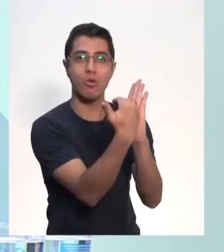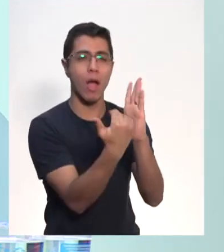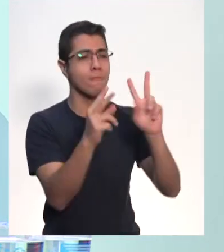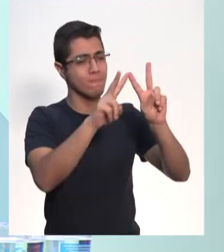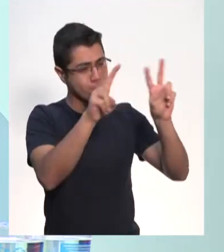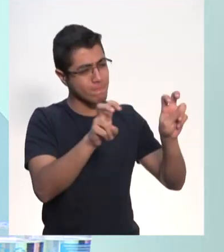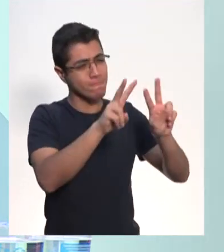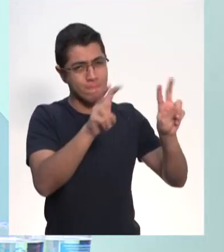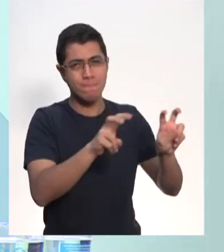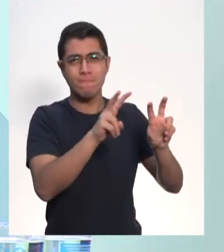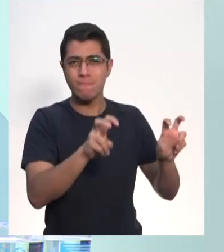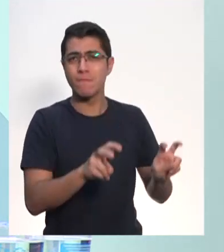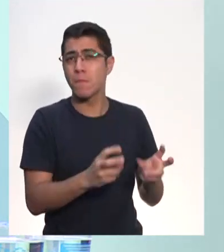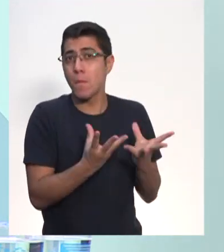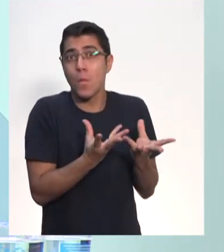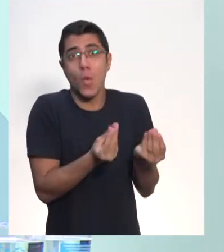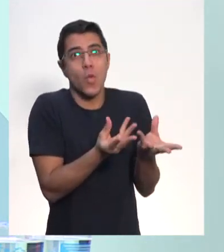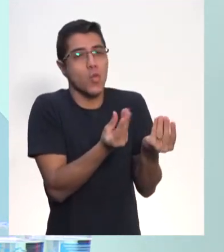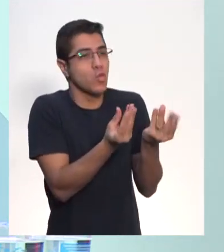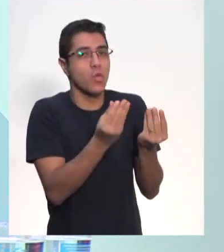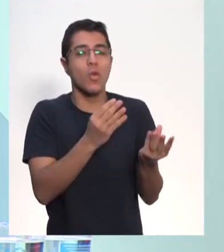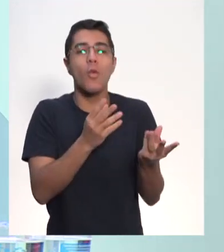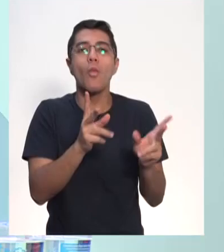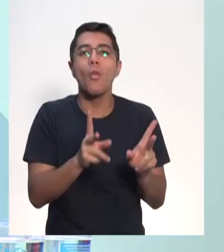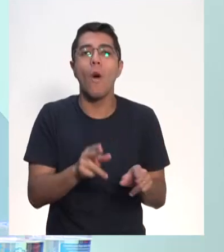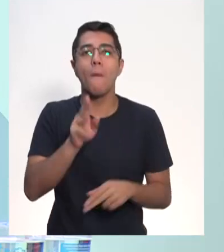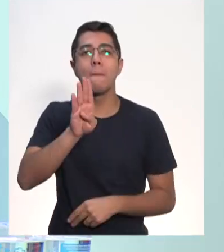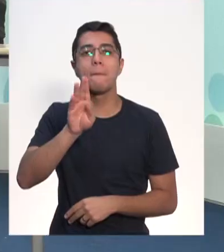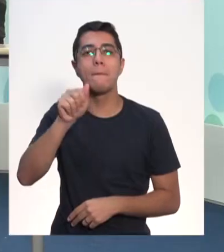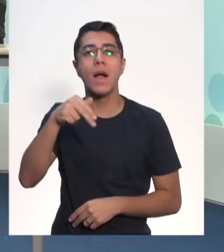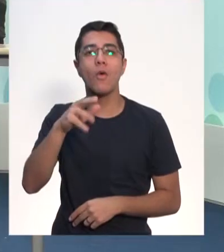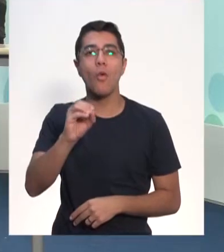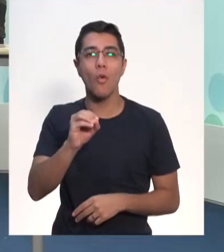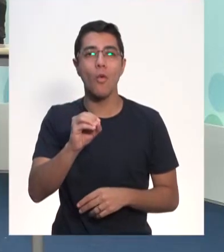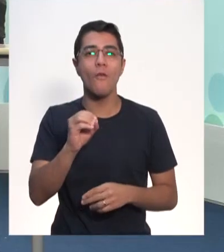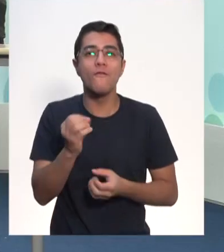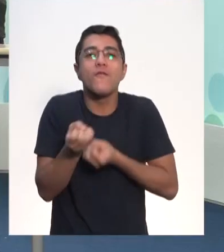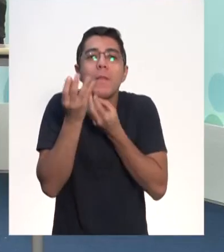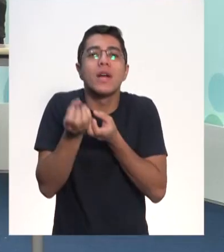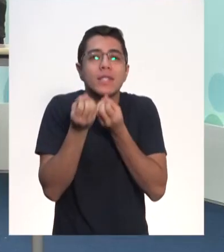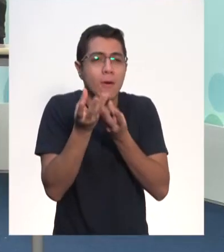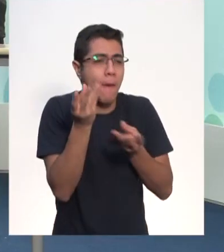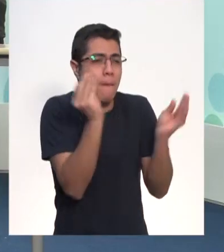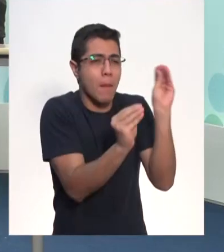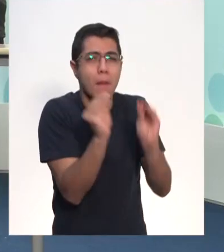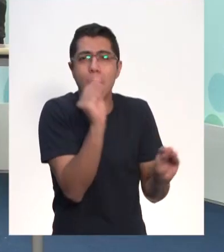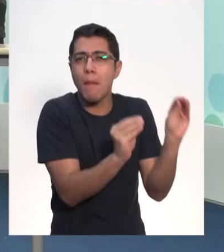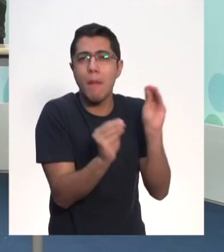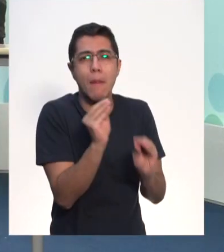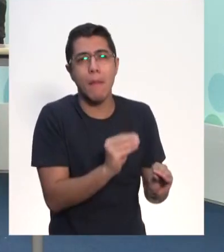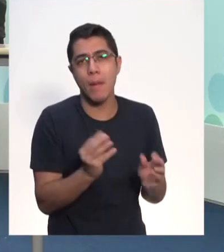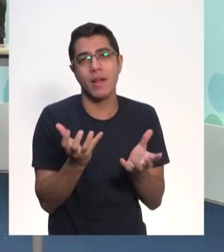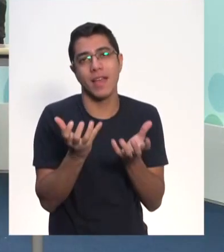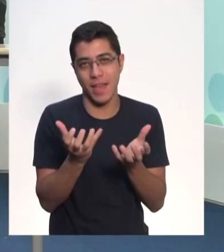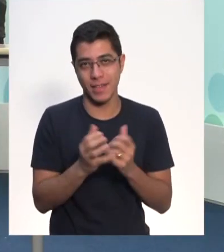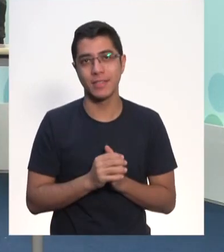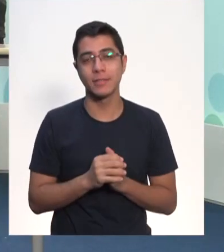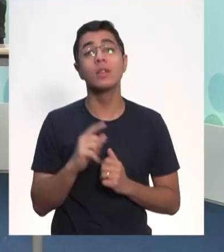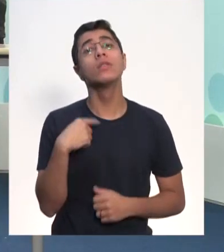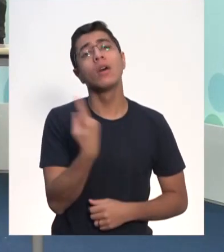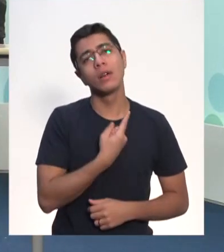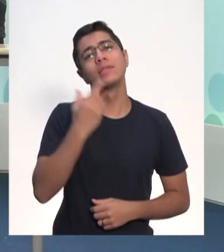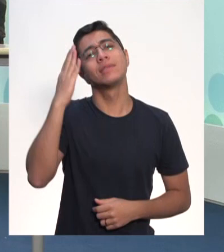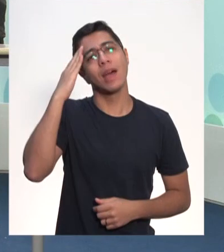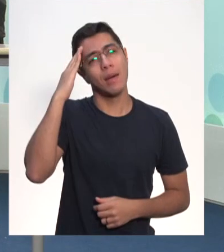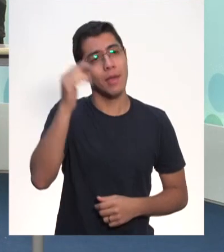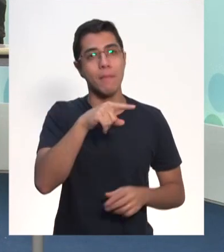pautas, elas estão muito atreladas ao calendário escolar, né? Então, essas pautas, muitas vezes, elas têm uma semana específica